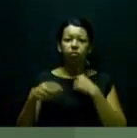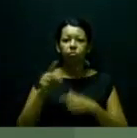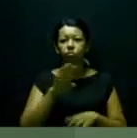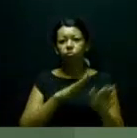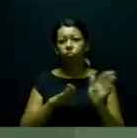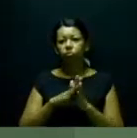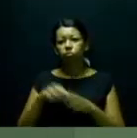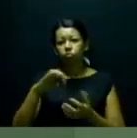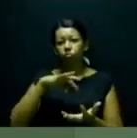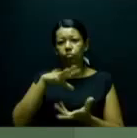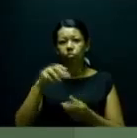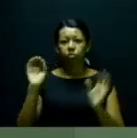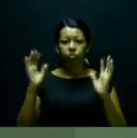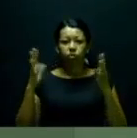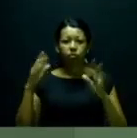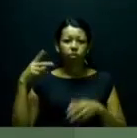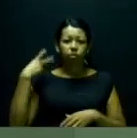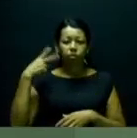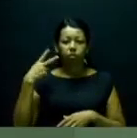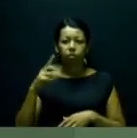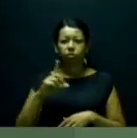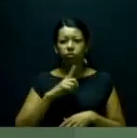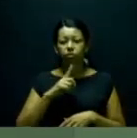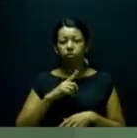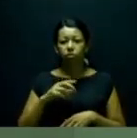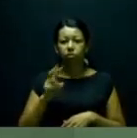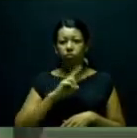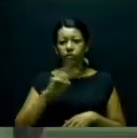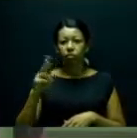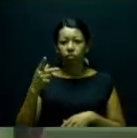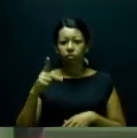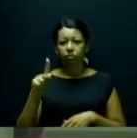mundo. Parabéns, vereador, por ter convencido e sucesso na tua caminhada.